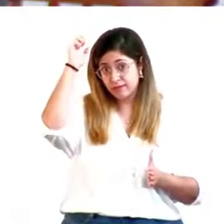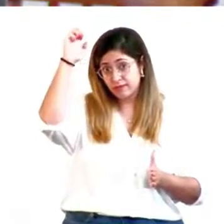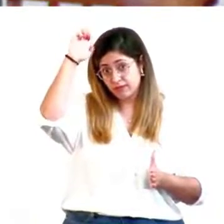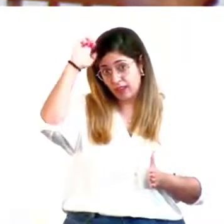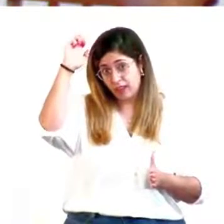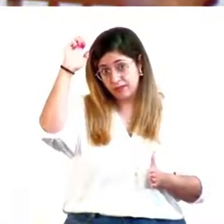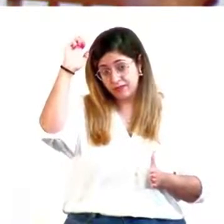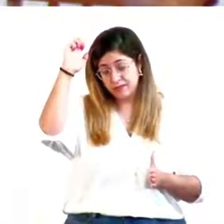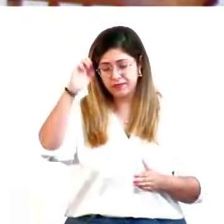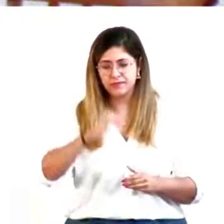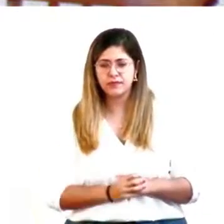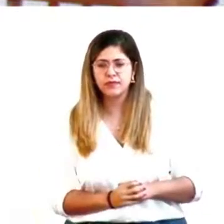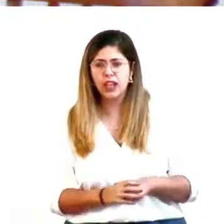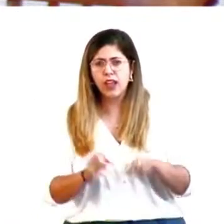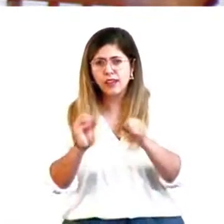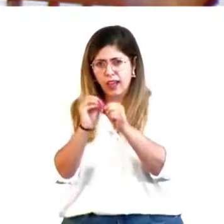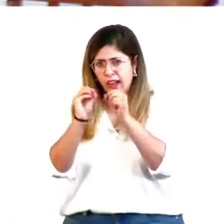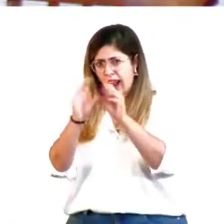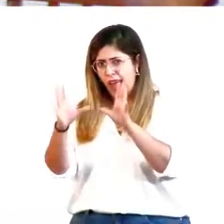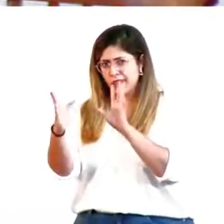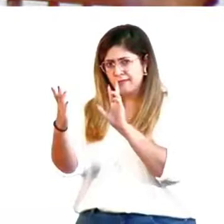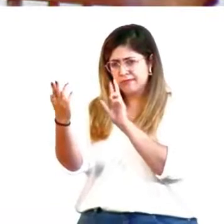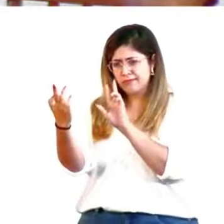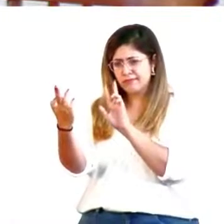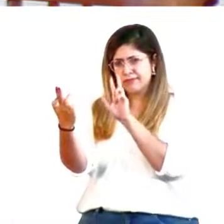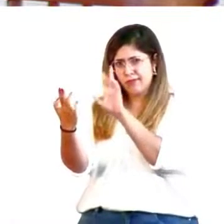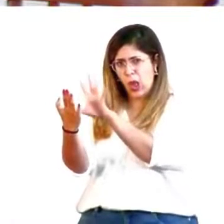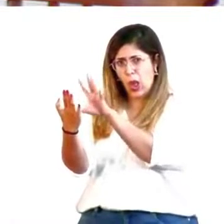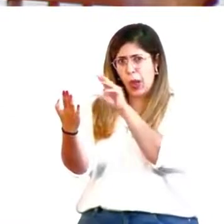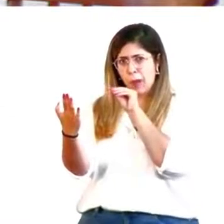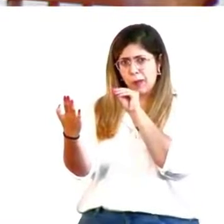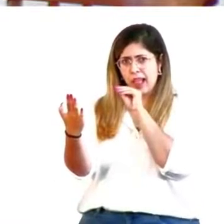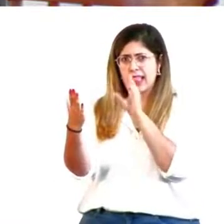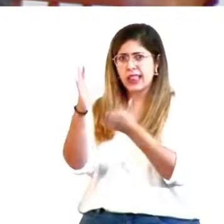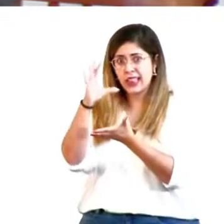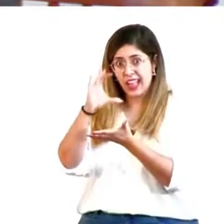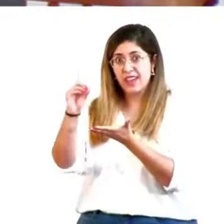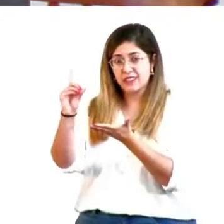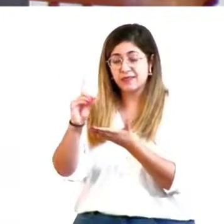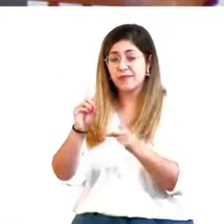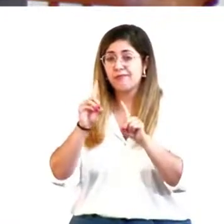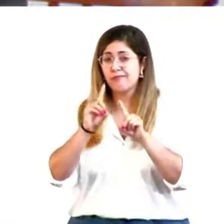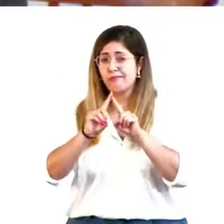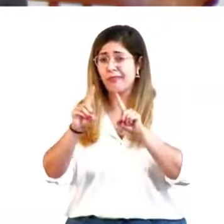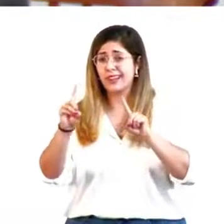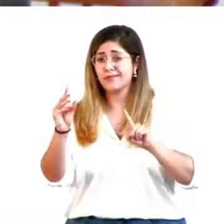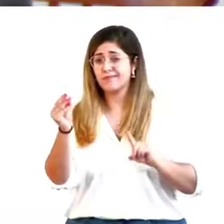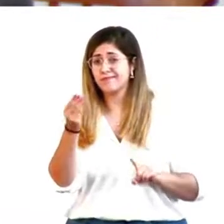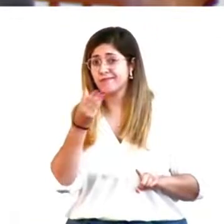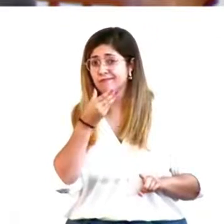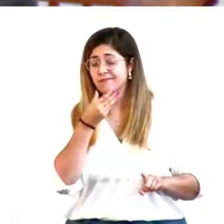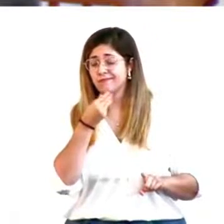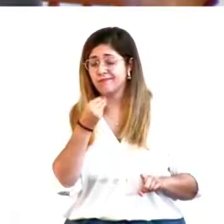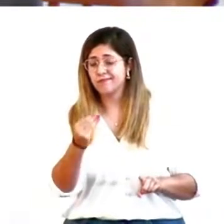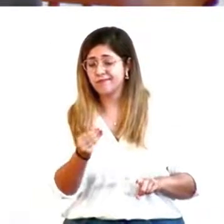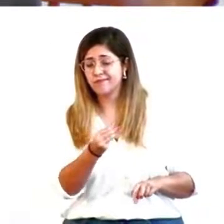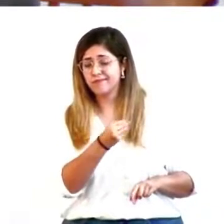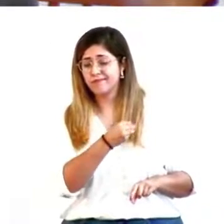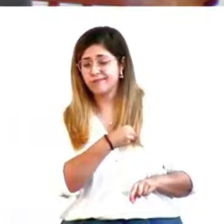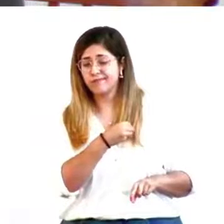de Deus, fizeram um ato contrário àquilo que Deus havia deixado para eles.